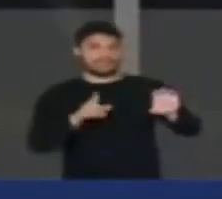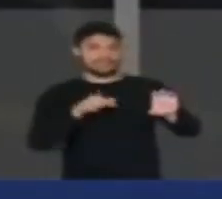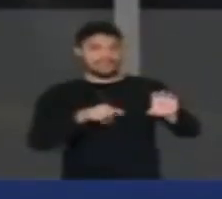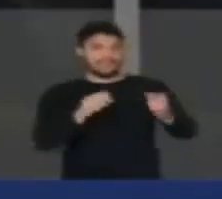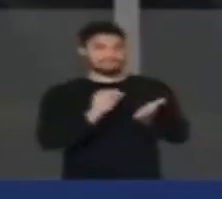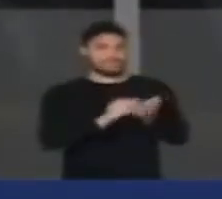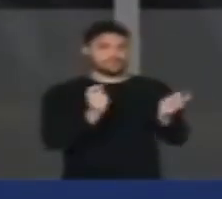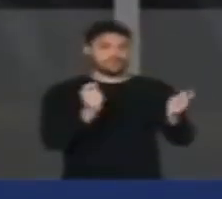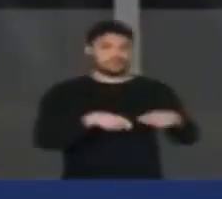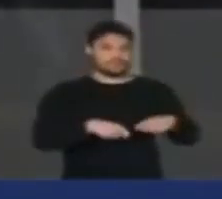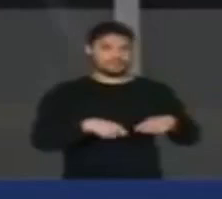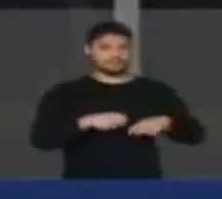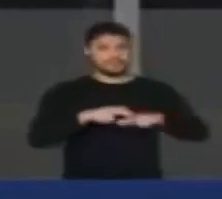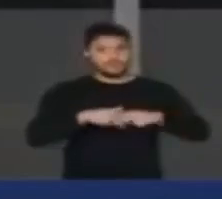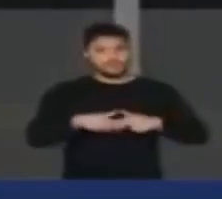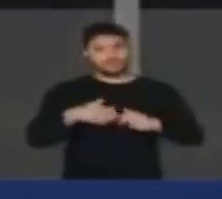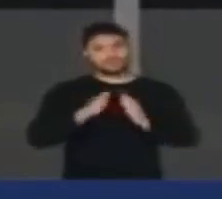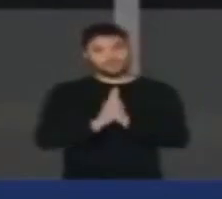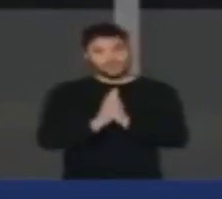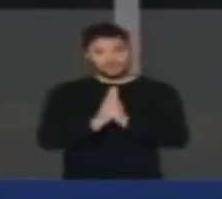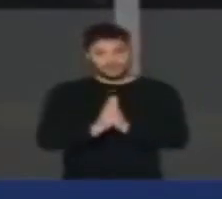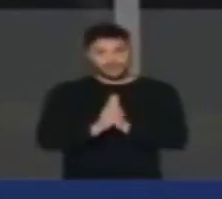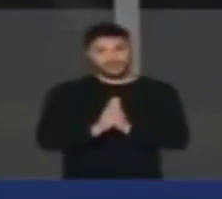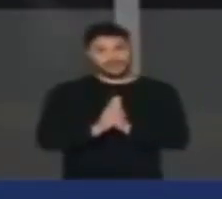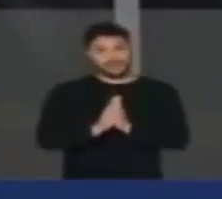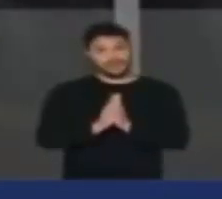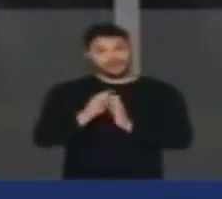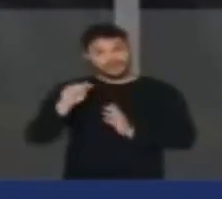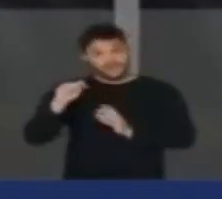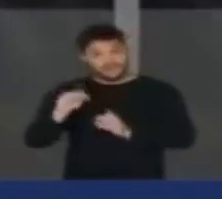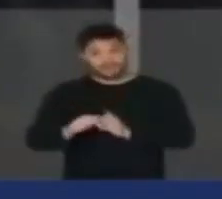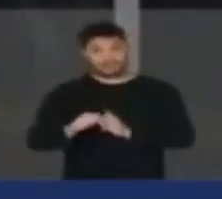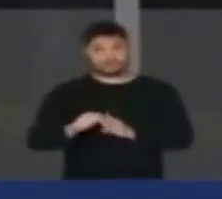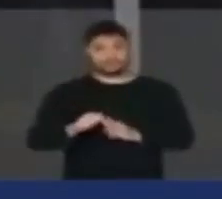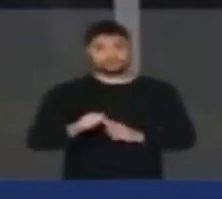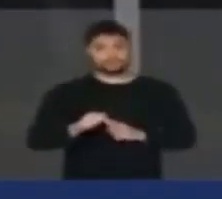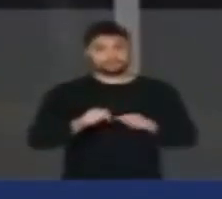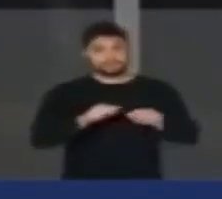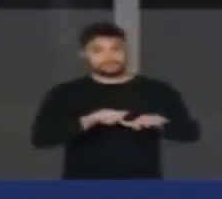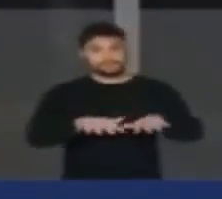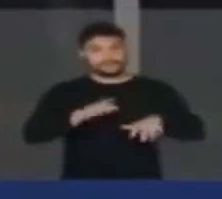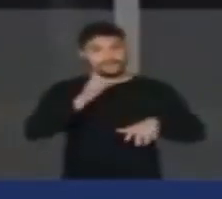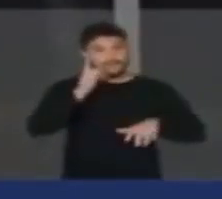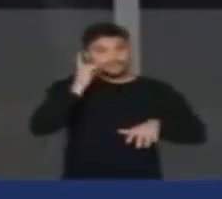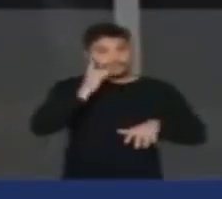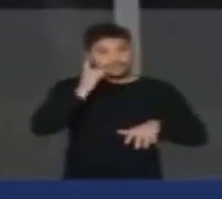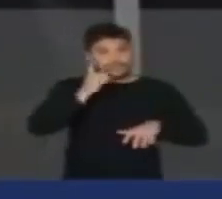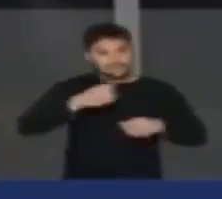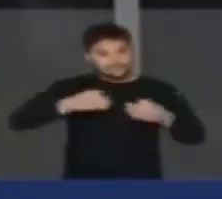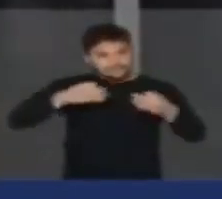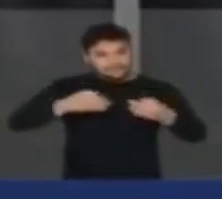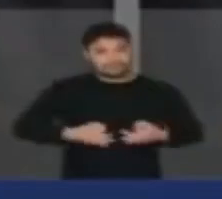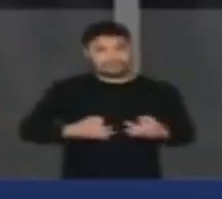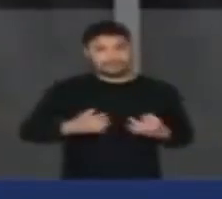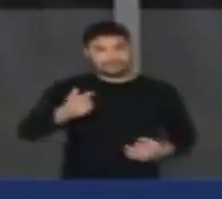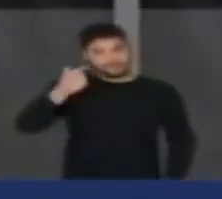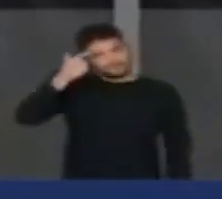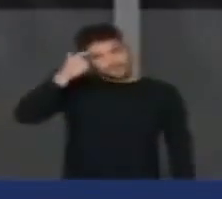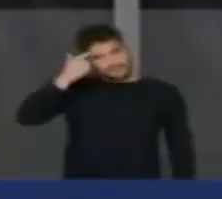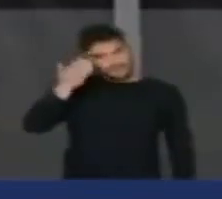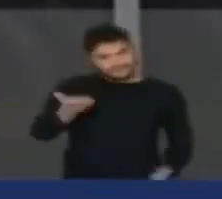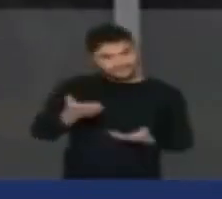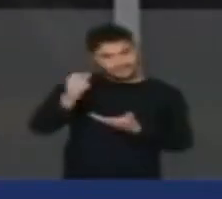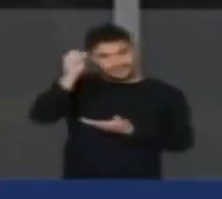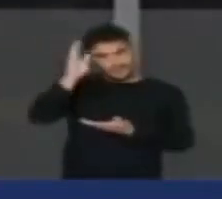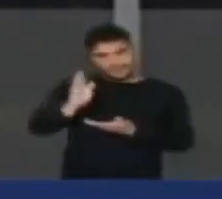incompetentes. Então fica aqui o meu apelo para que esse parlamento, para que parlamentares decentes que pensem no Brasil, não deixem